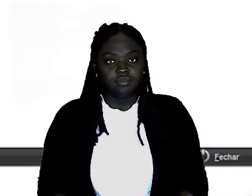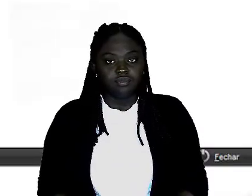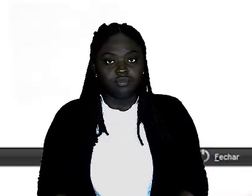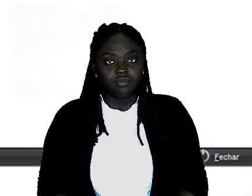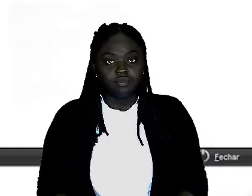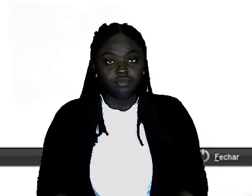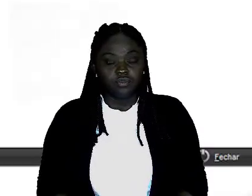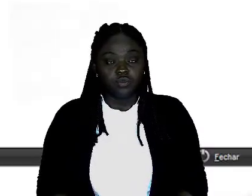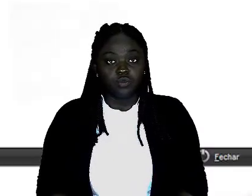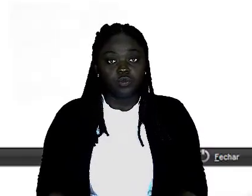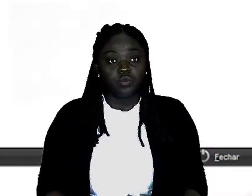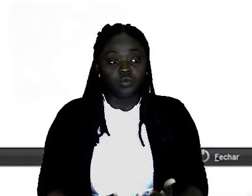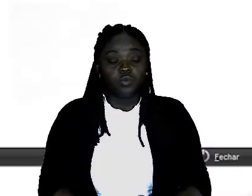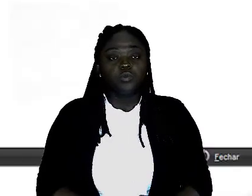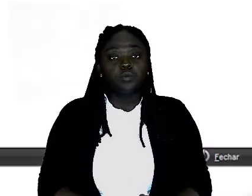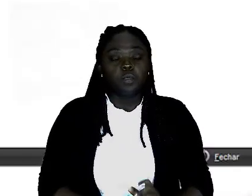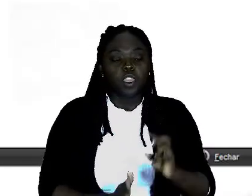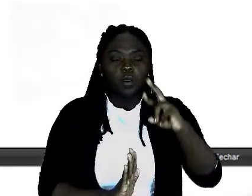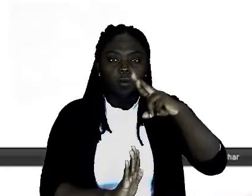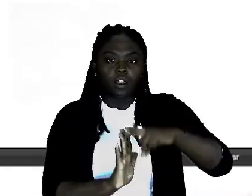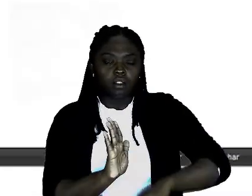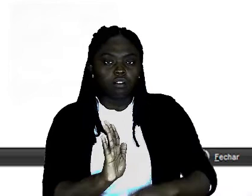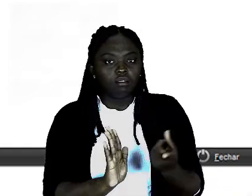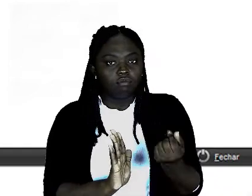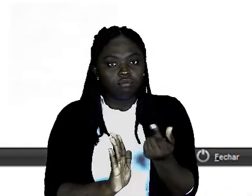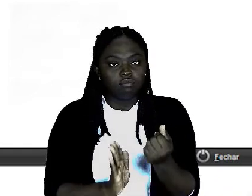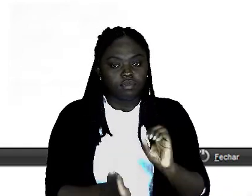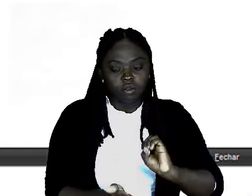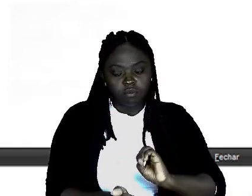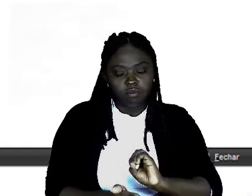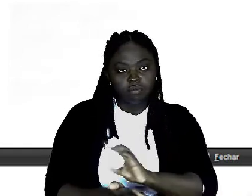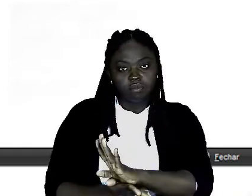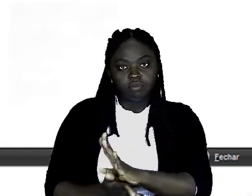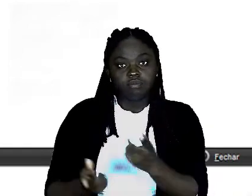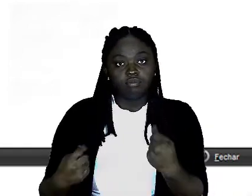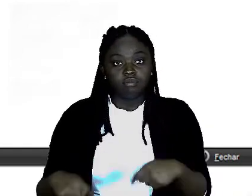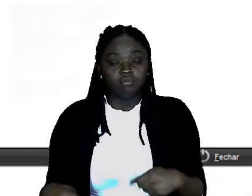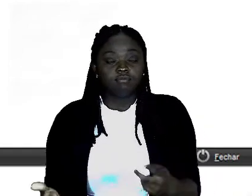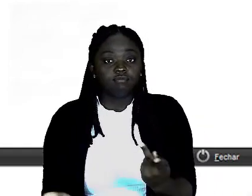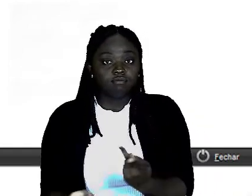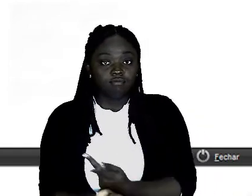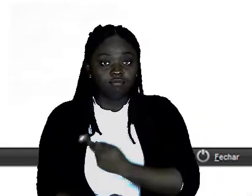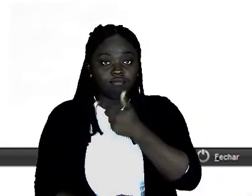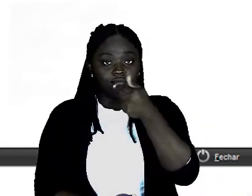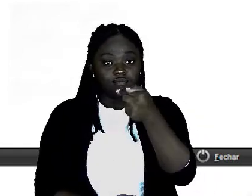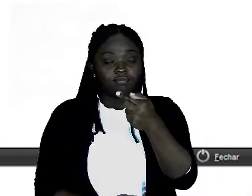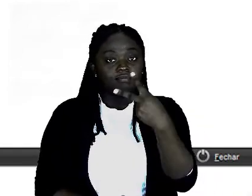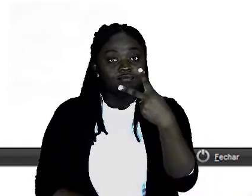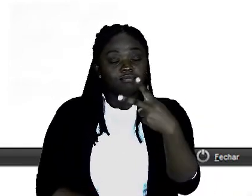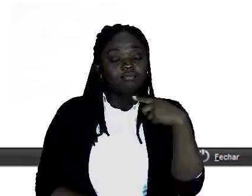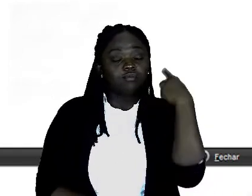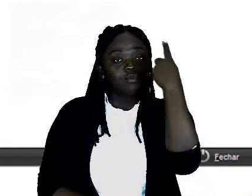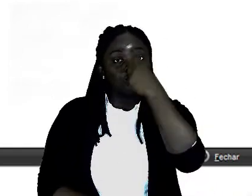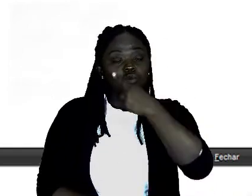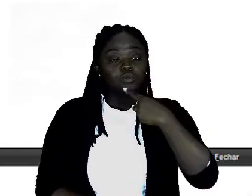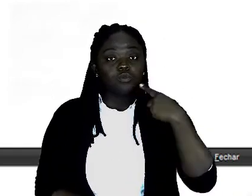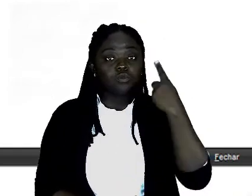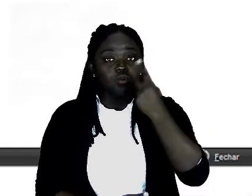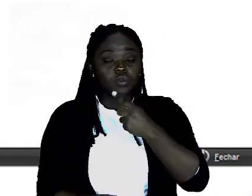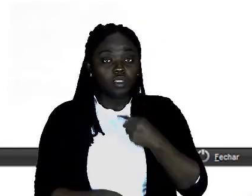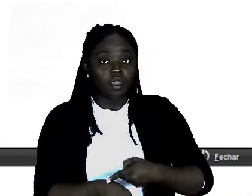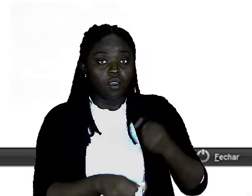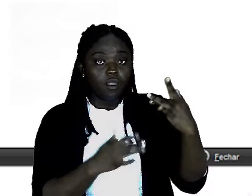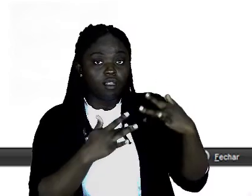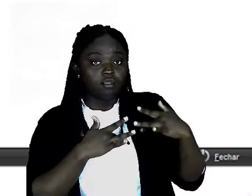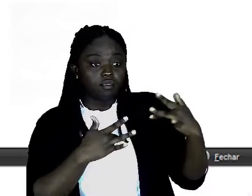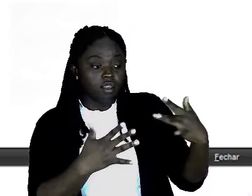de relatório financeiro, que deve ocorrer em até 72 horas, a contar do recebimento da